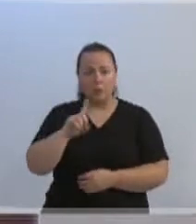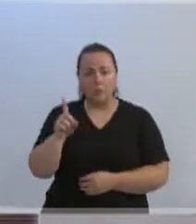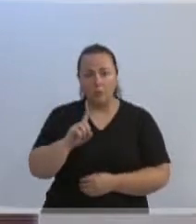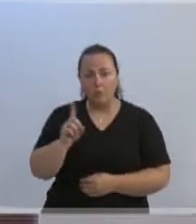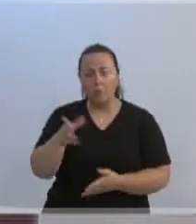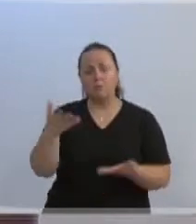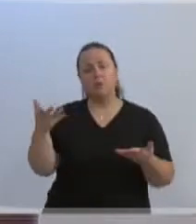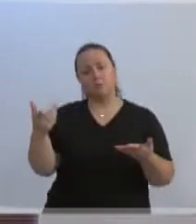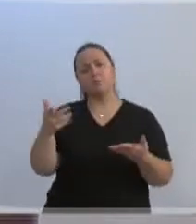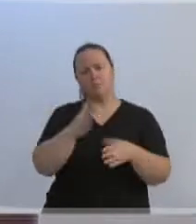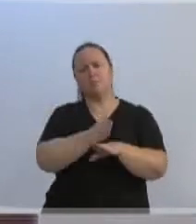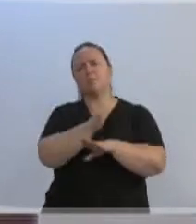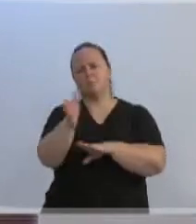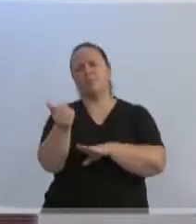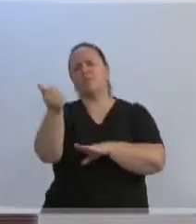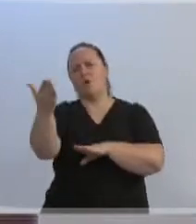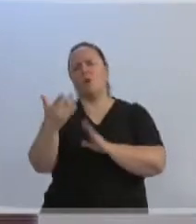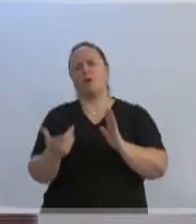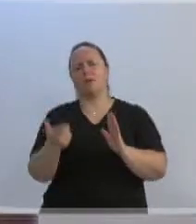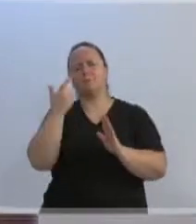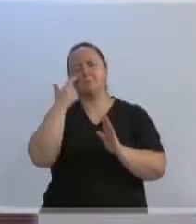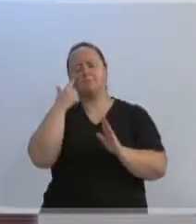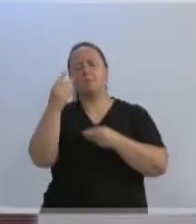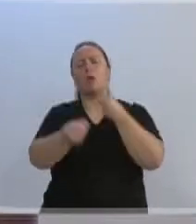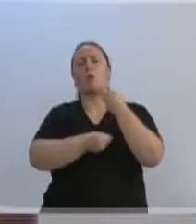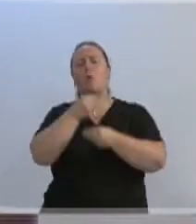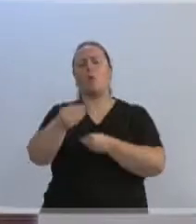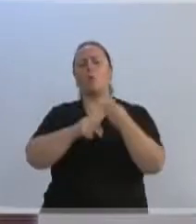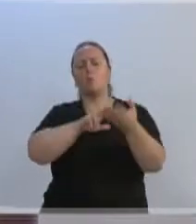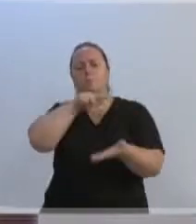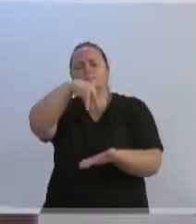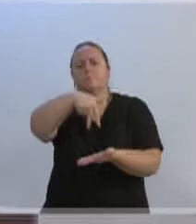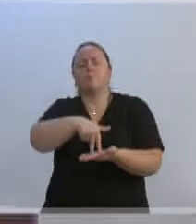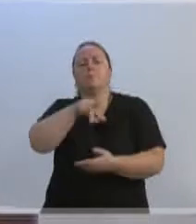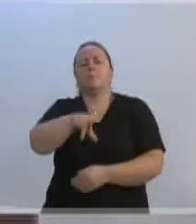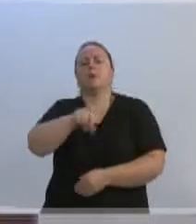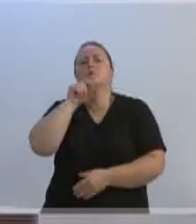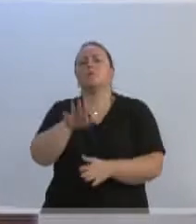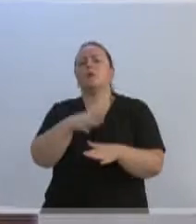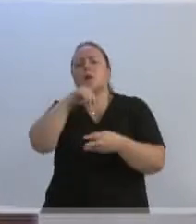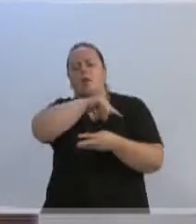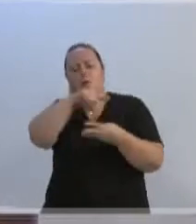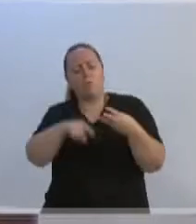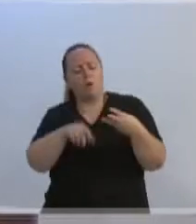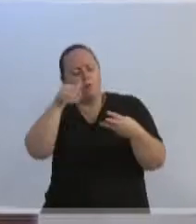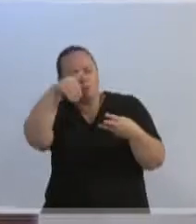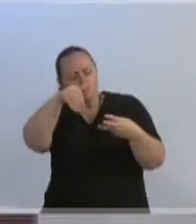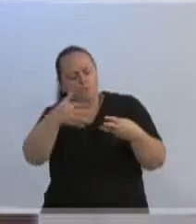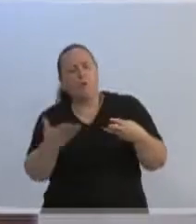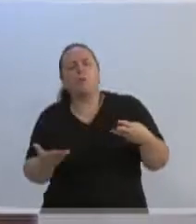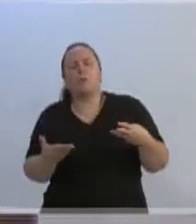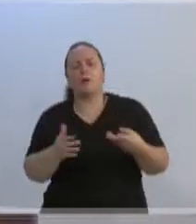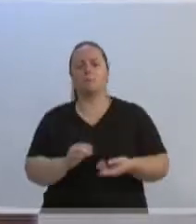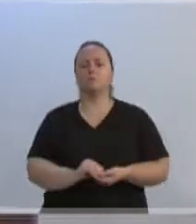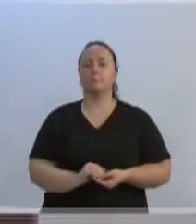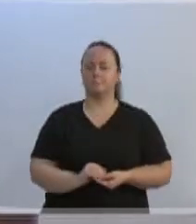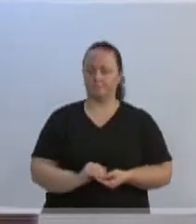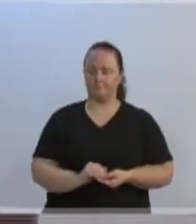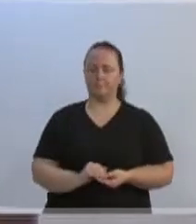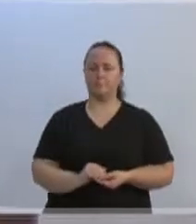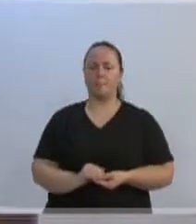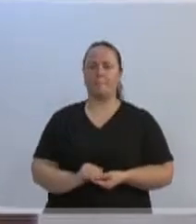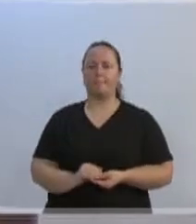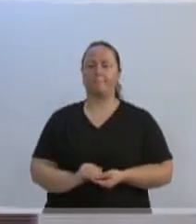passar pelo crivo das urnas também fazer uma longa caminhada empresta casa para ter o direito de optar em qual destas três situações gostaria de voltar